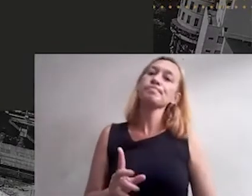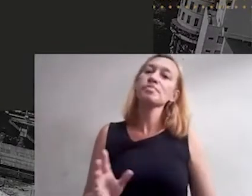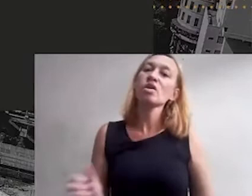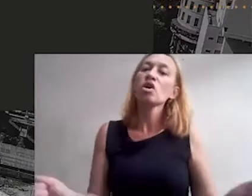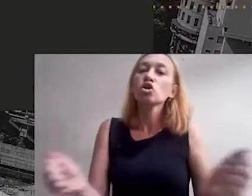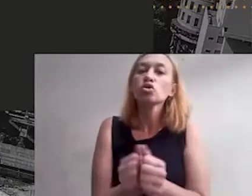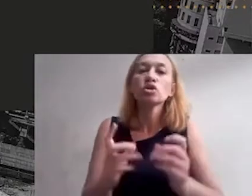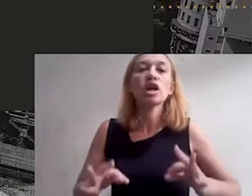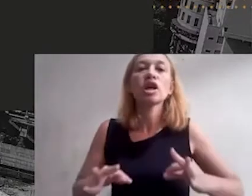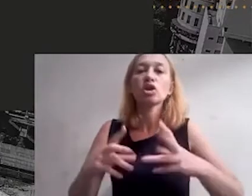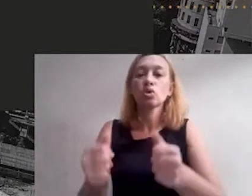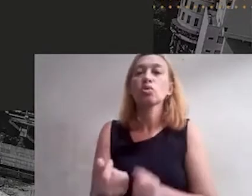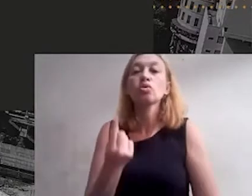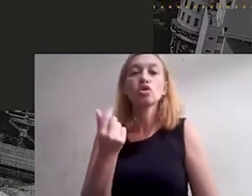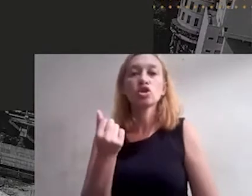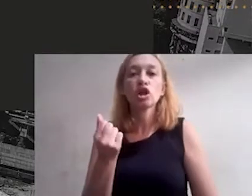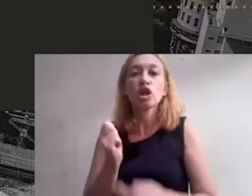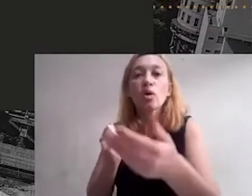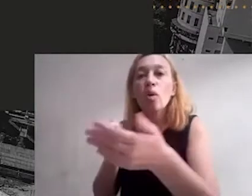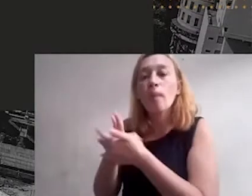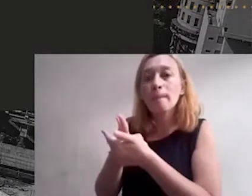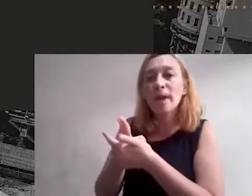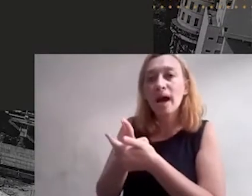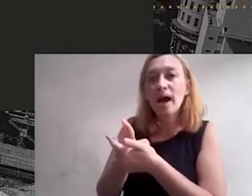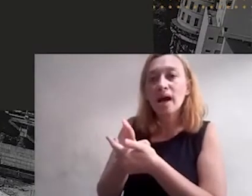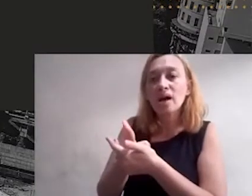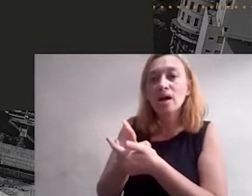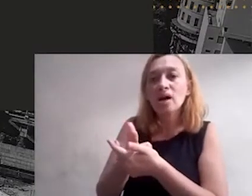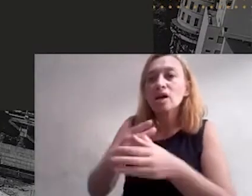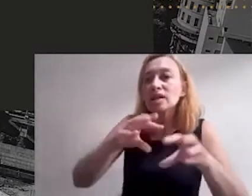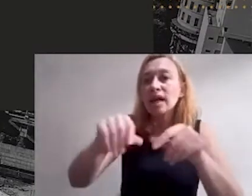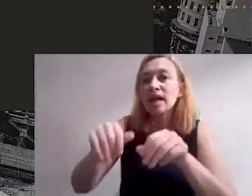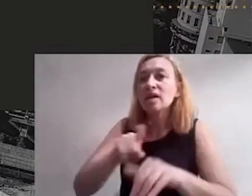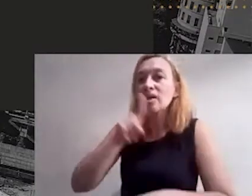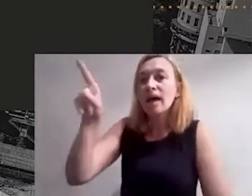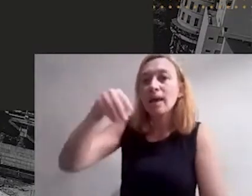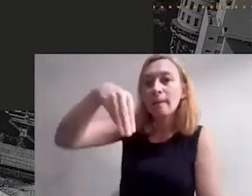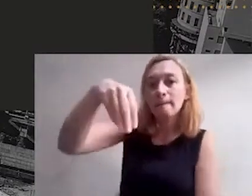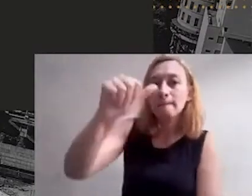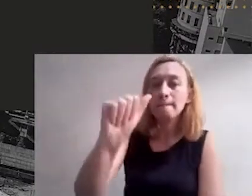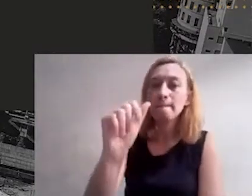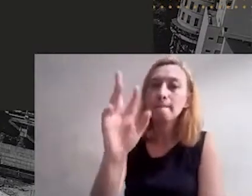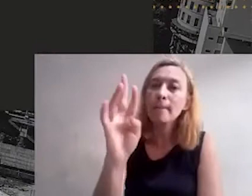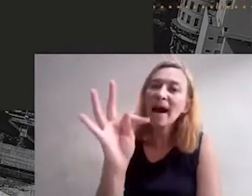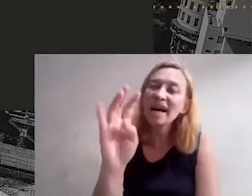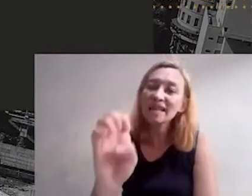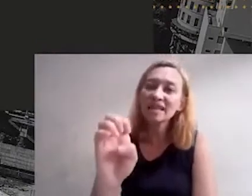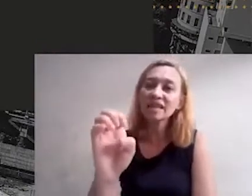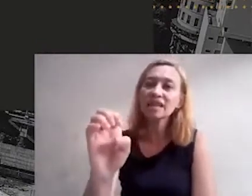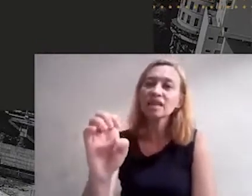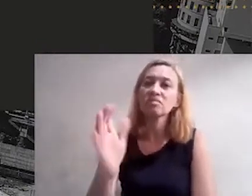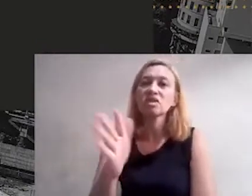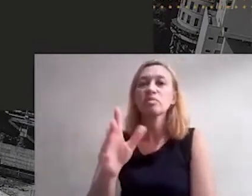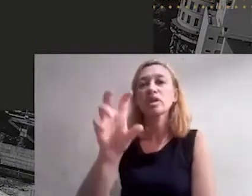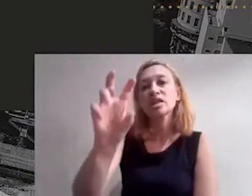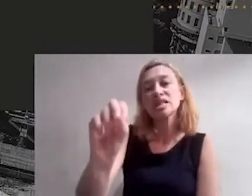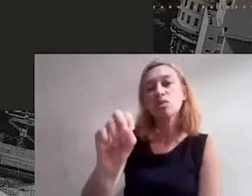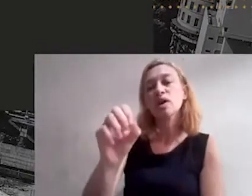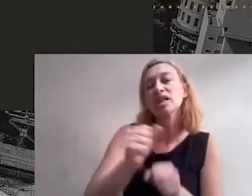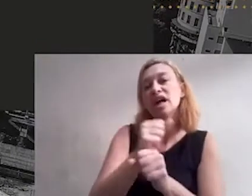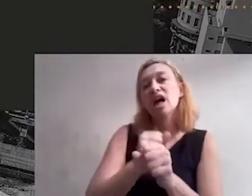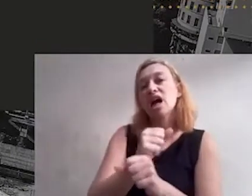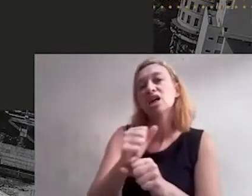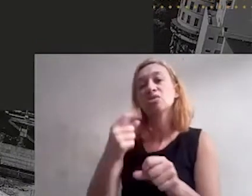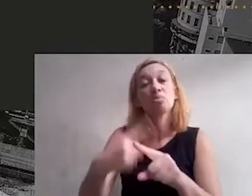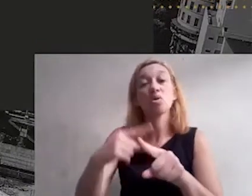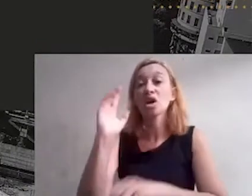um terreno em Marte, né? Para botar a família daqui 50 anos. Mas tudo bem. Pois é, isso é o que nós estamos tratando de convencer o